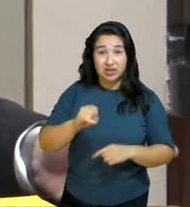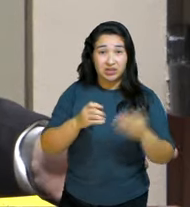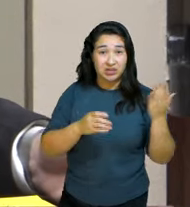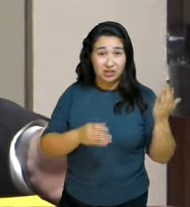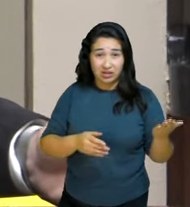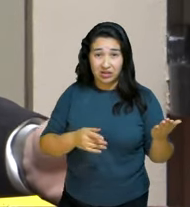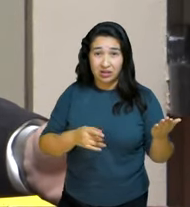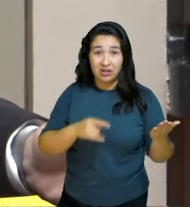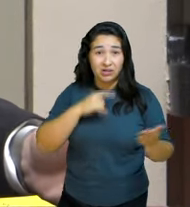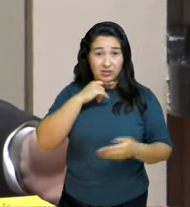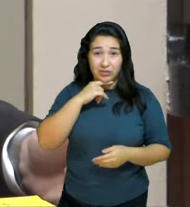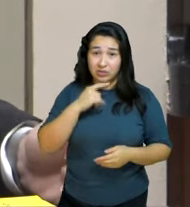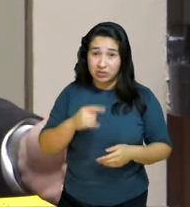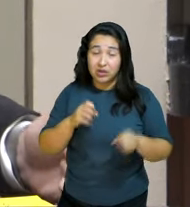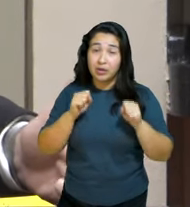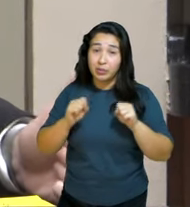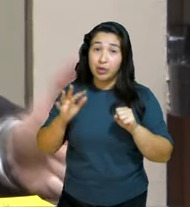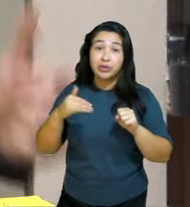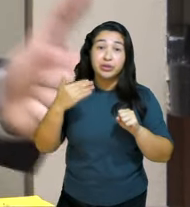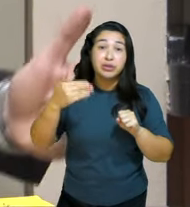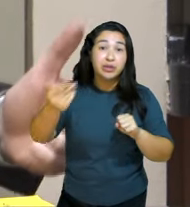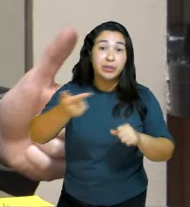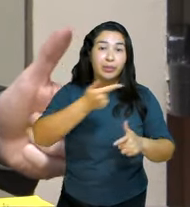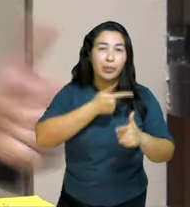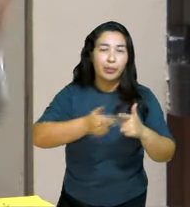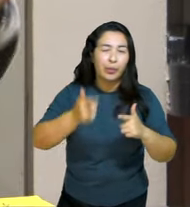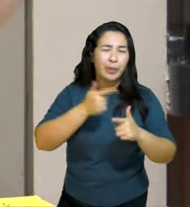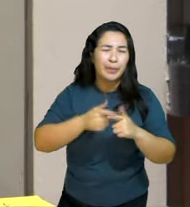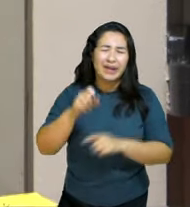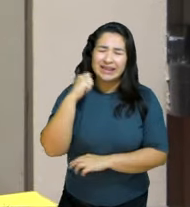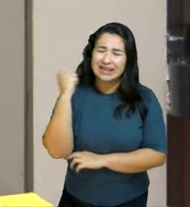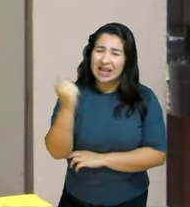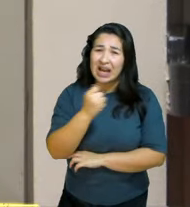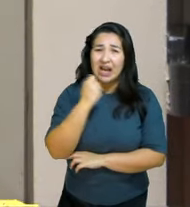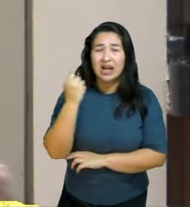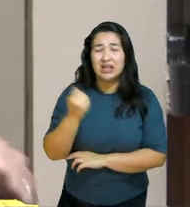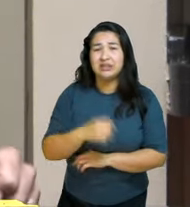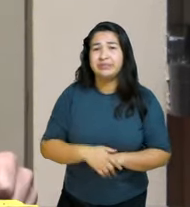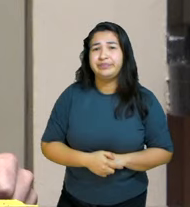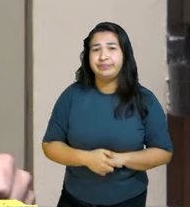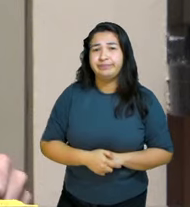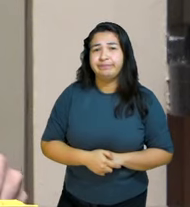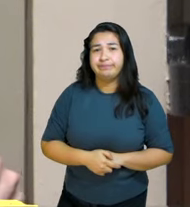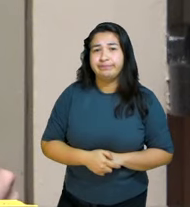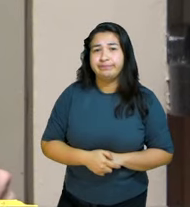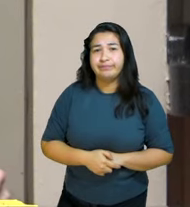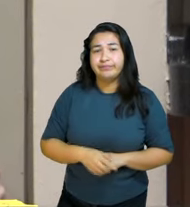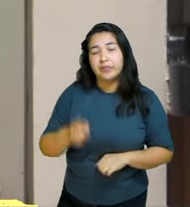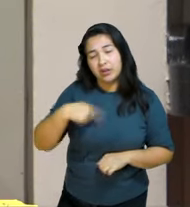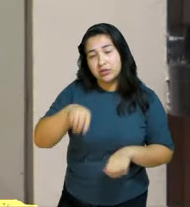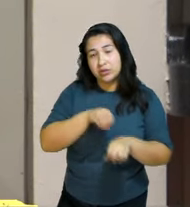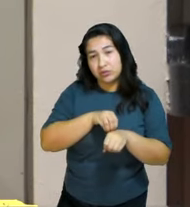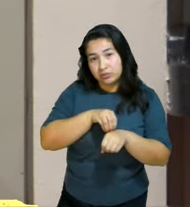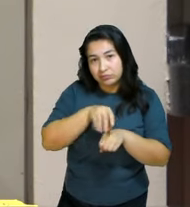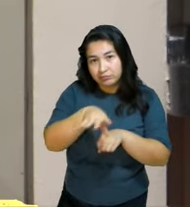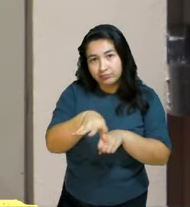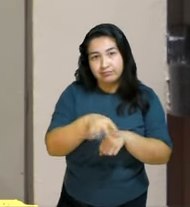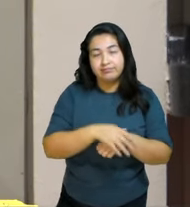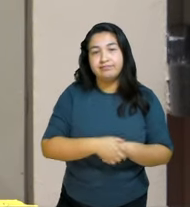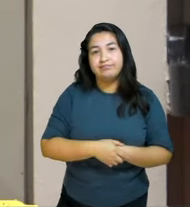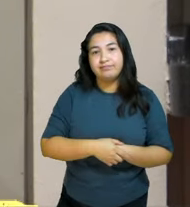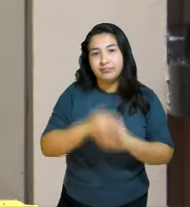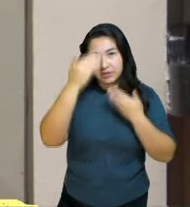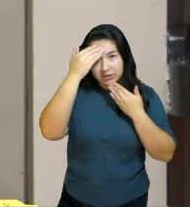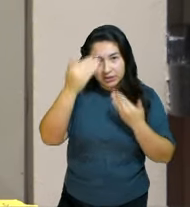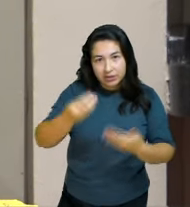nós teremos um problema gravíssimo no esporte catarinense. Então, só fica aqui a nossa sugestão. Agradeço a presença